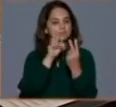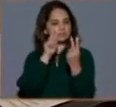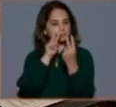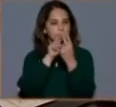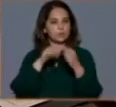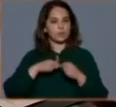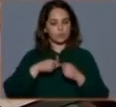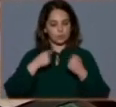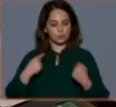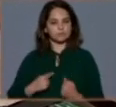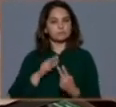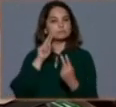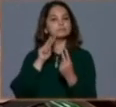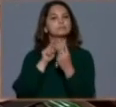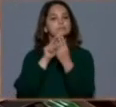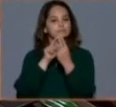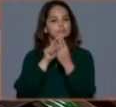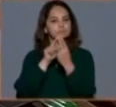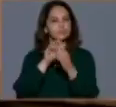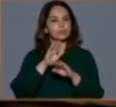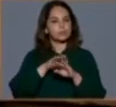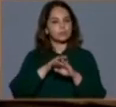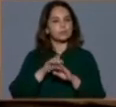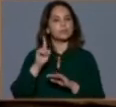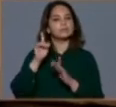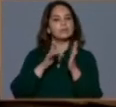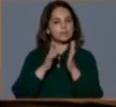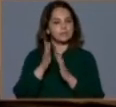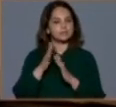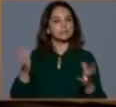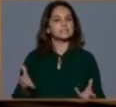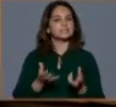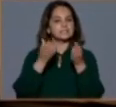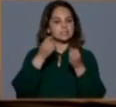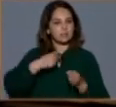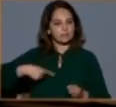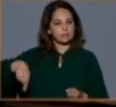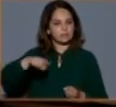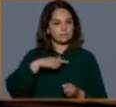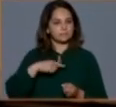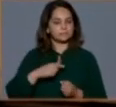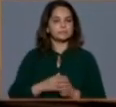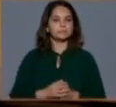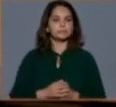a coração, para que por ele sejamos curados e salvos.